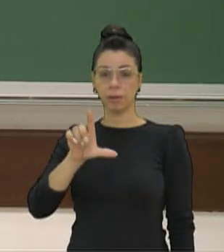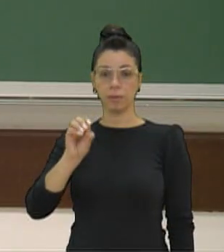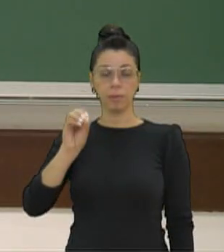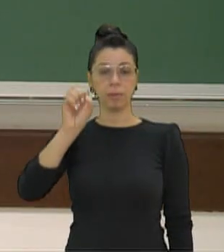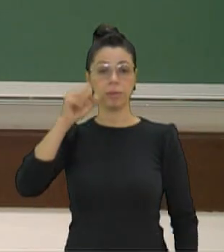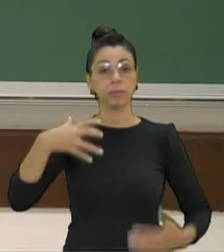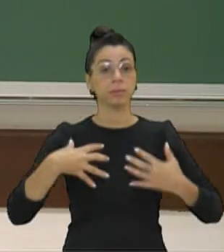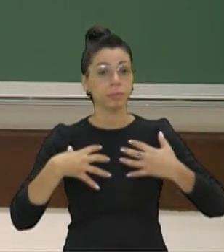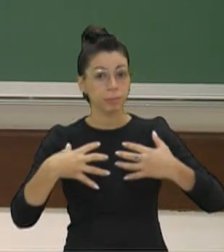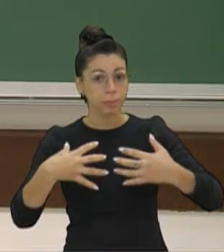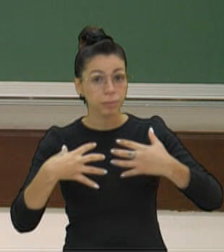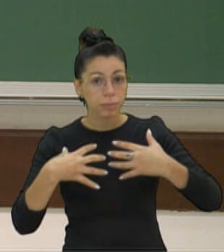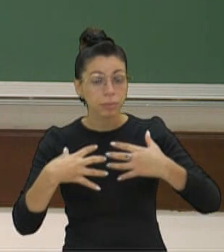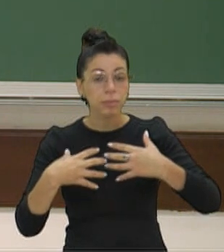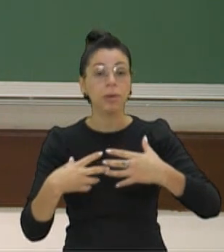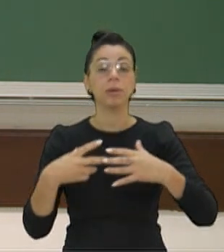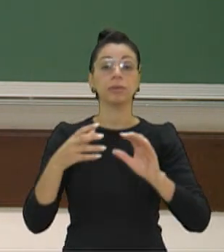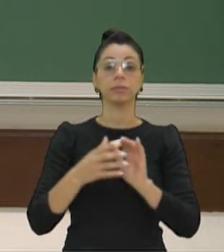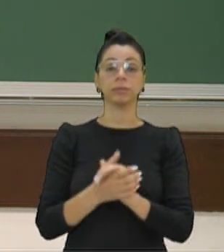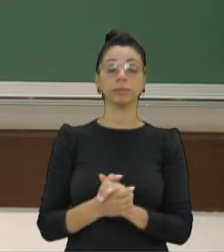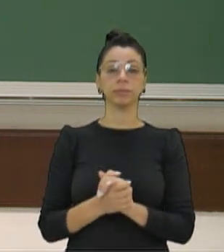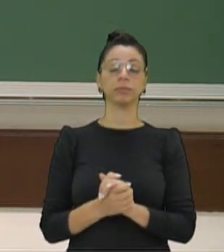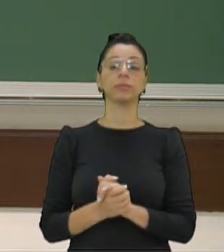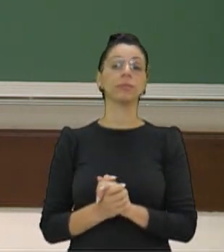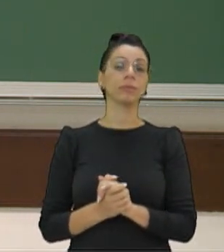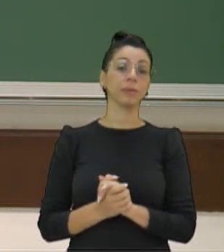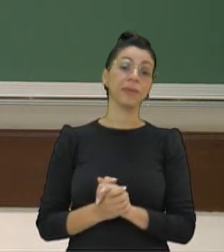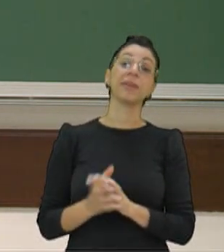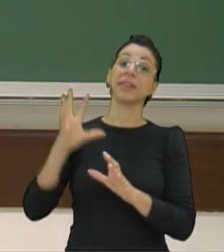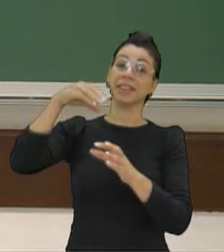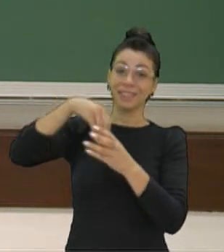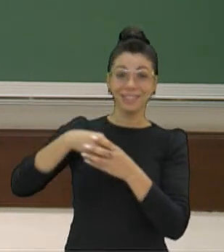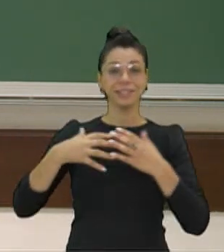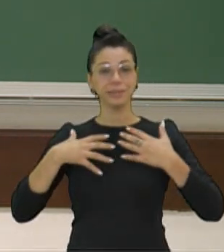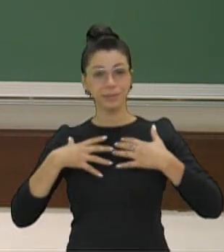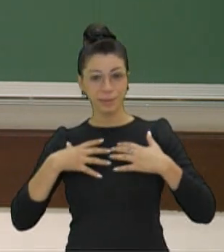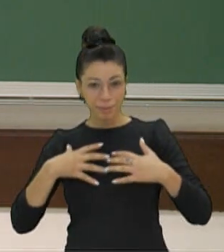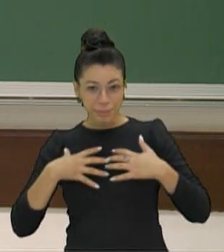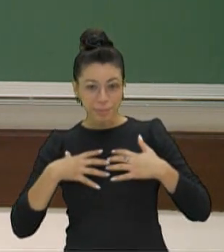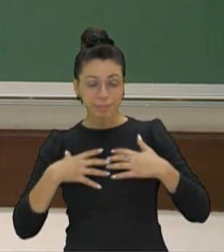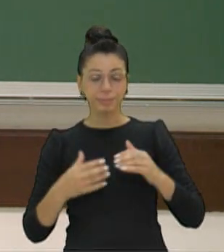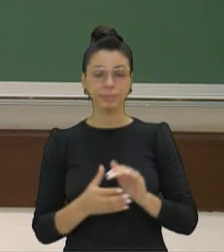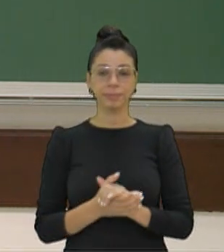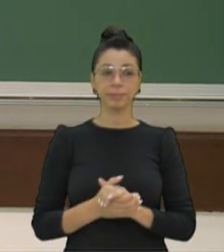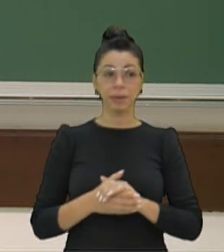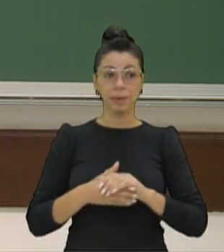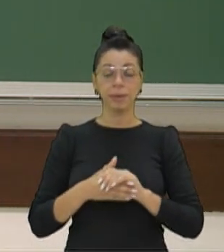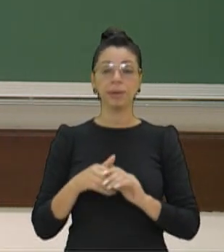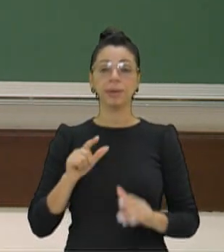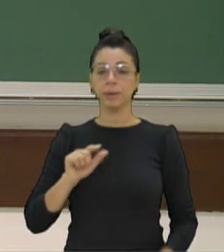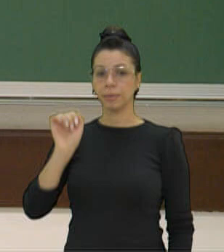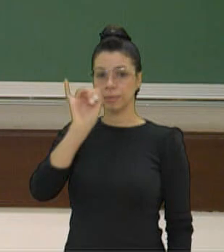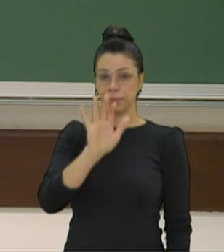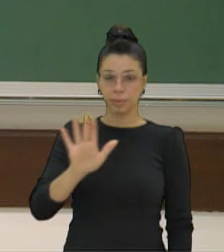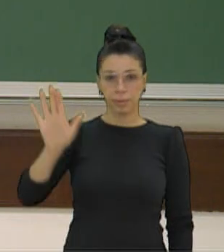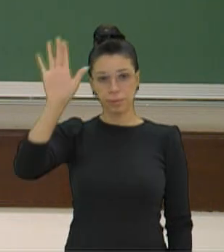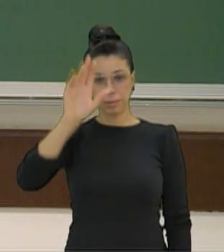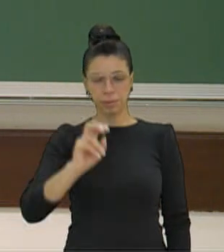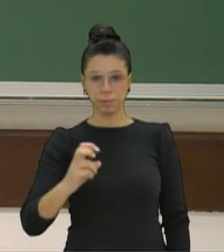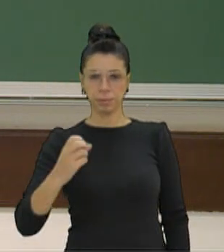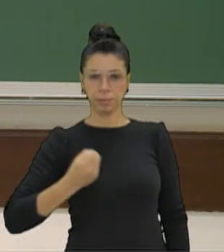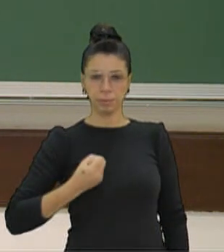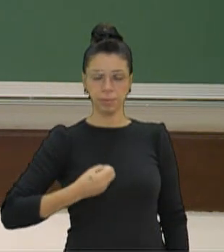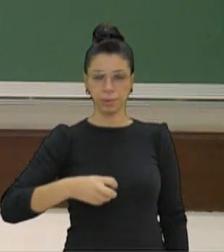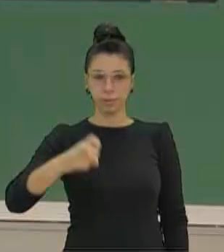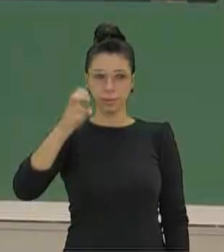já diz, né? Pulmonares. Então eles ficam nos pulmões. Nessa região, né, indicada aqui pelo número 5, lá